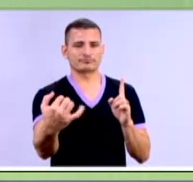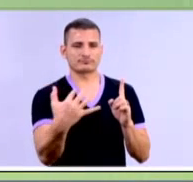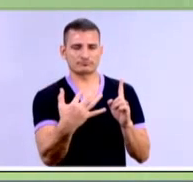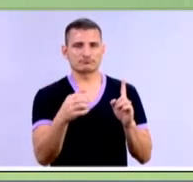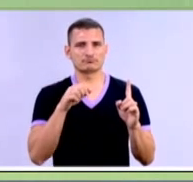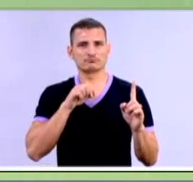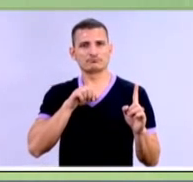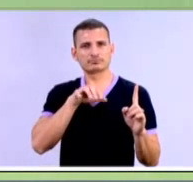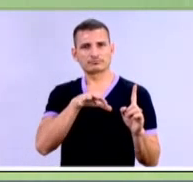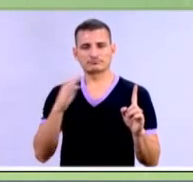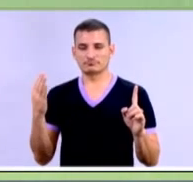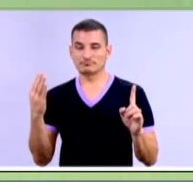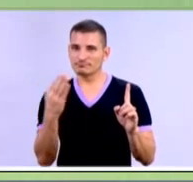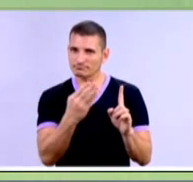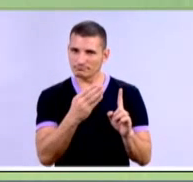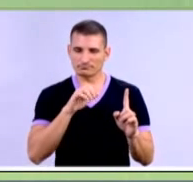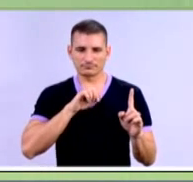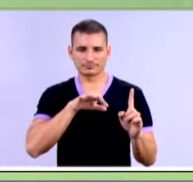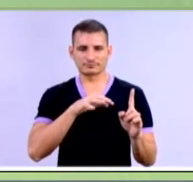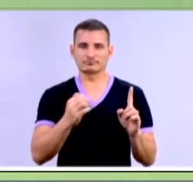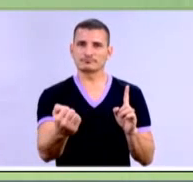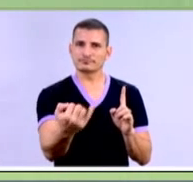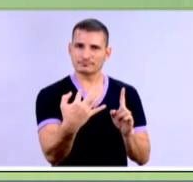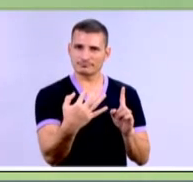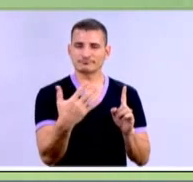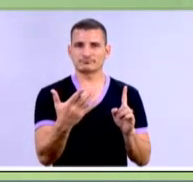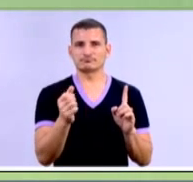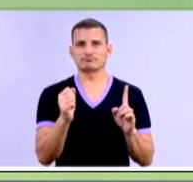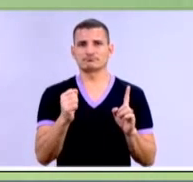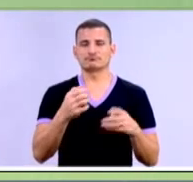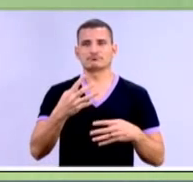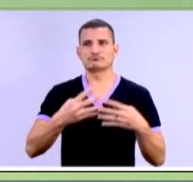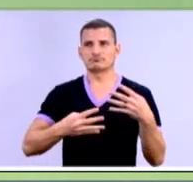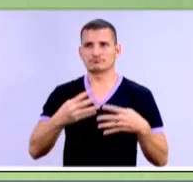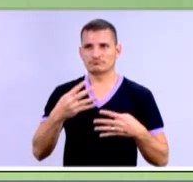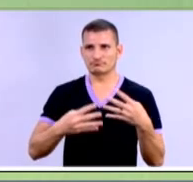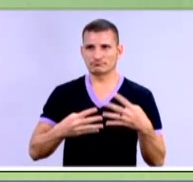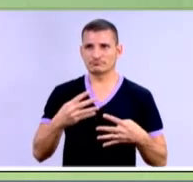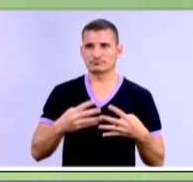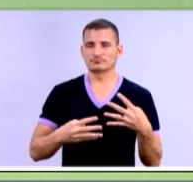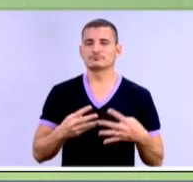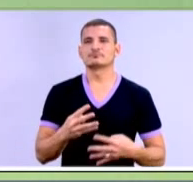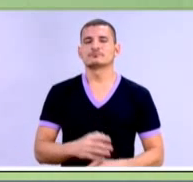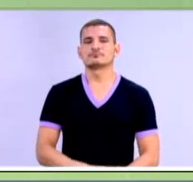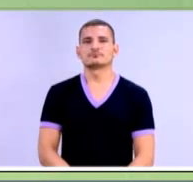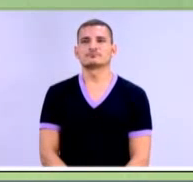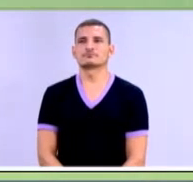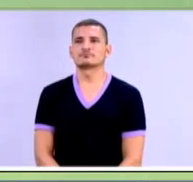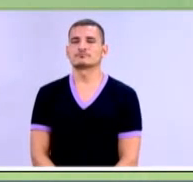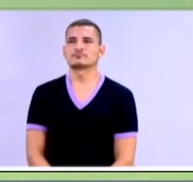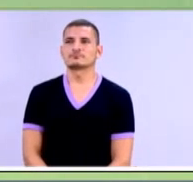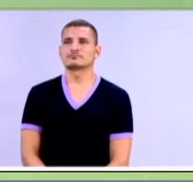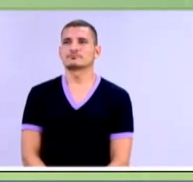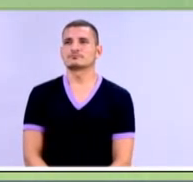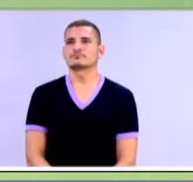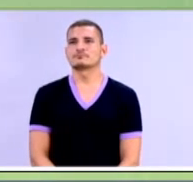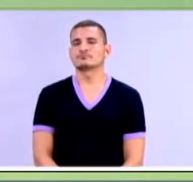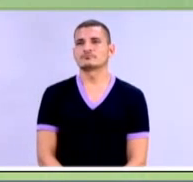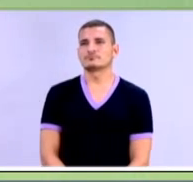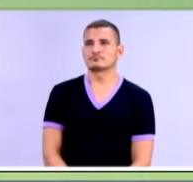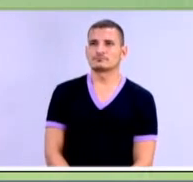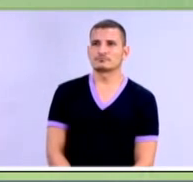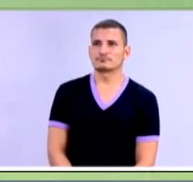têm um sinal ali e construíram um outro prédio, né? Então tem que ter essa visada, senão a comunicação não alcança, não consegue